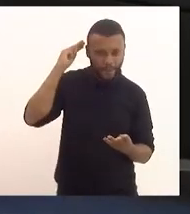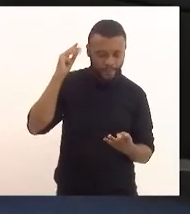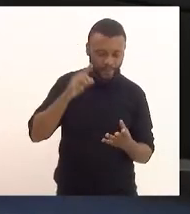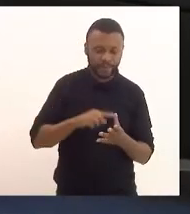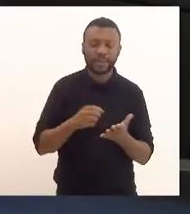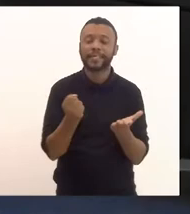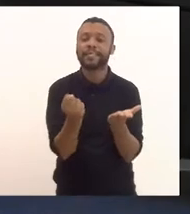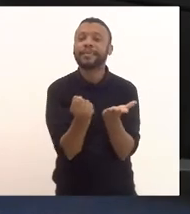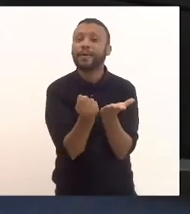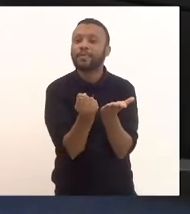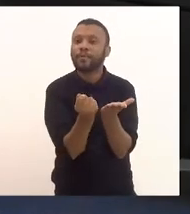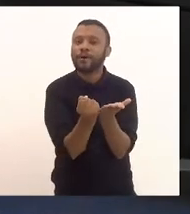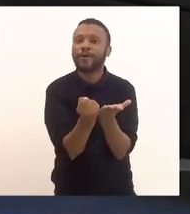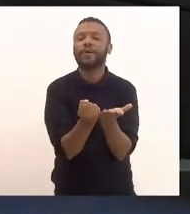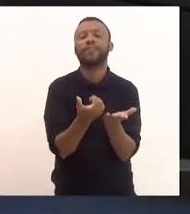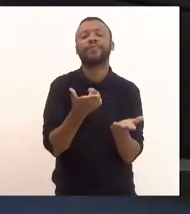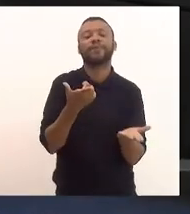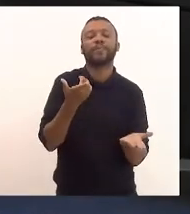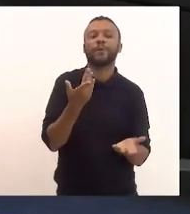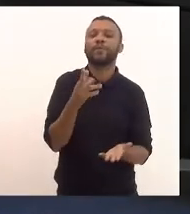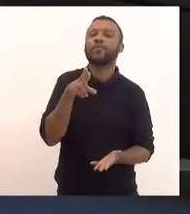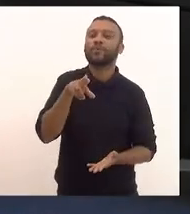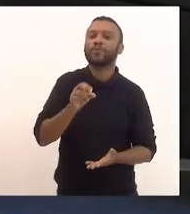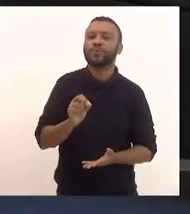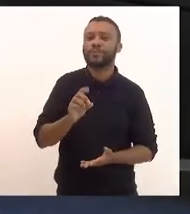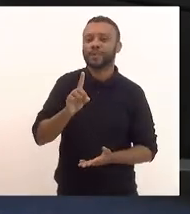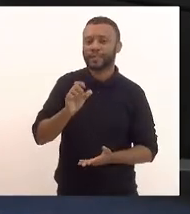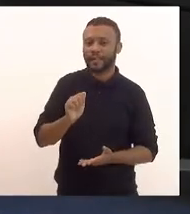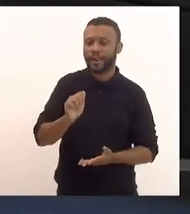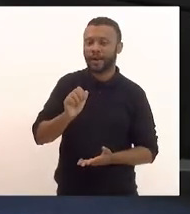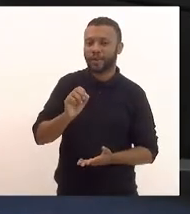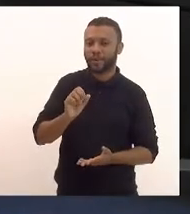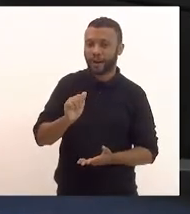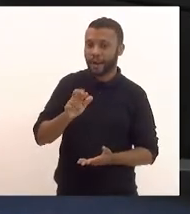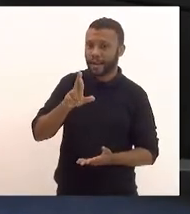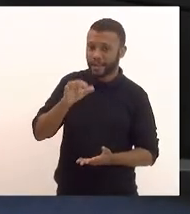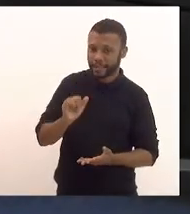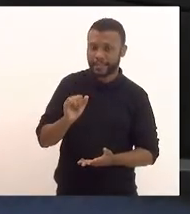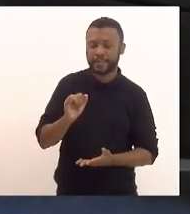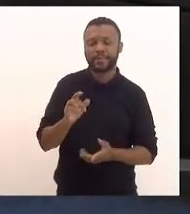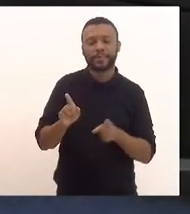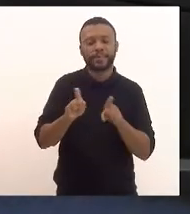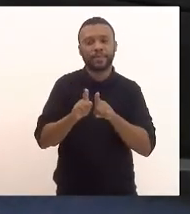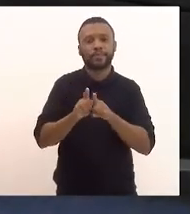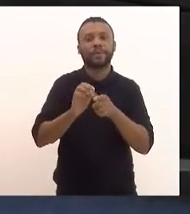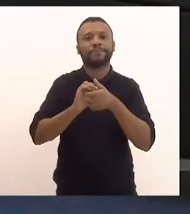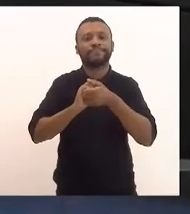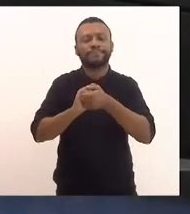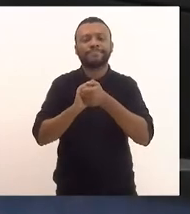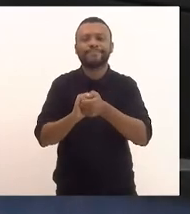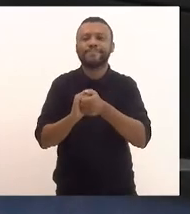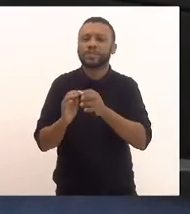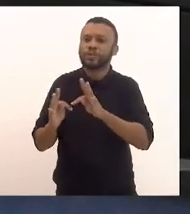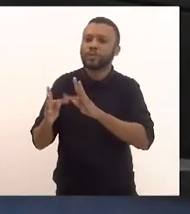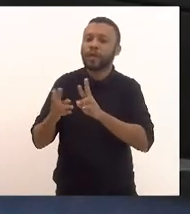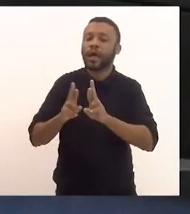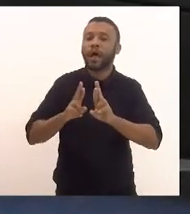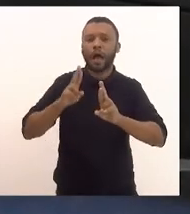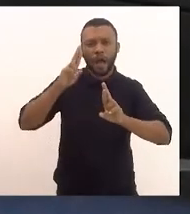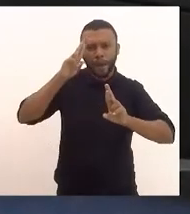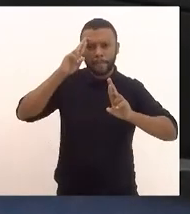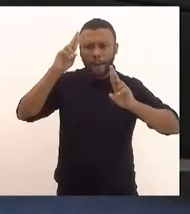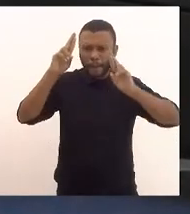Samuel Malafaia Bruno dauaire bem como saudar todas as autoridades presentes